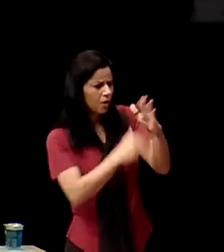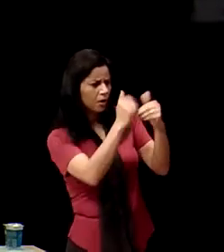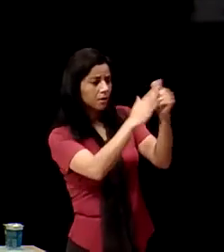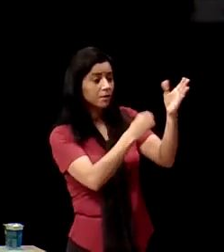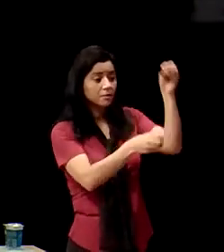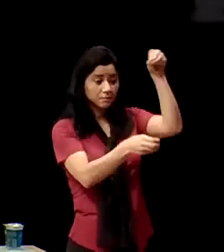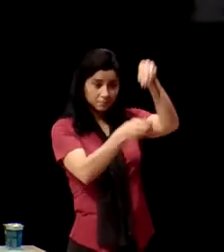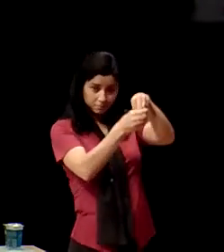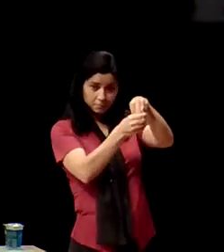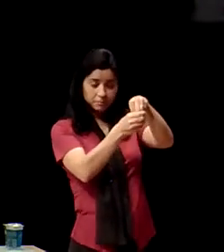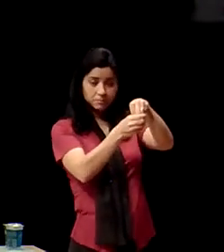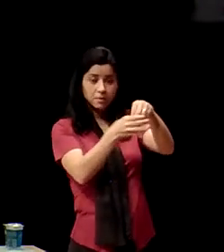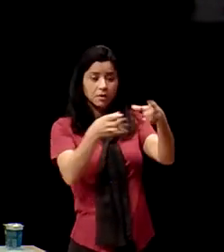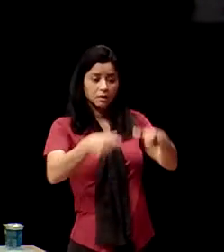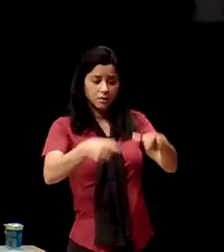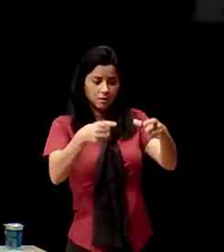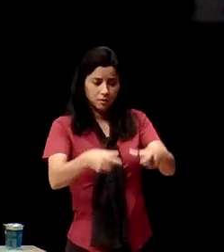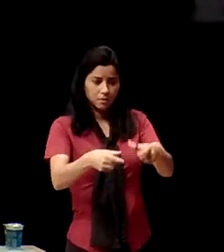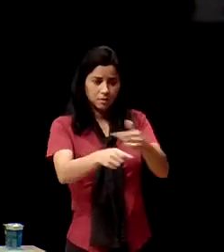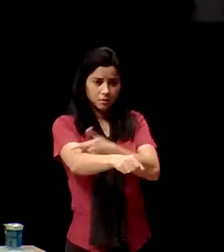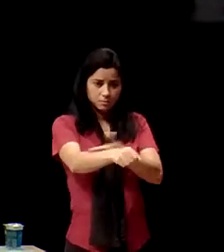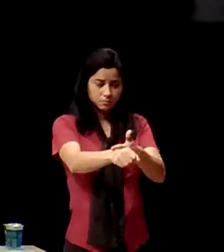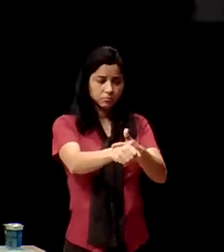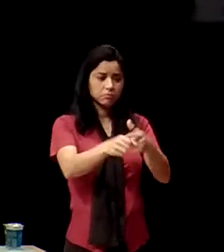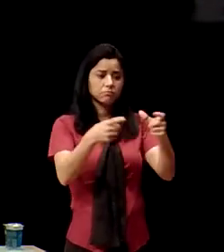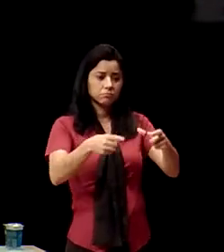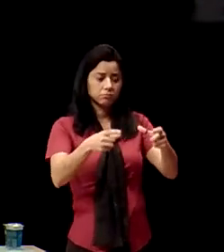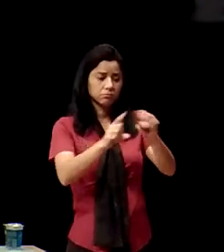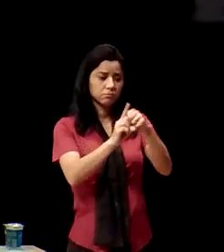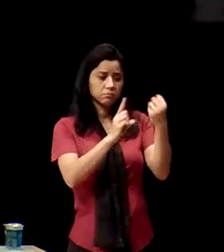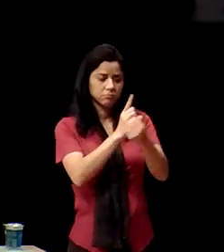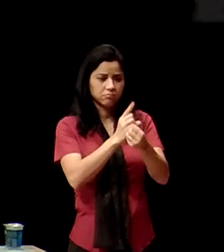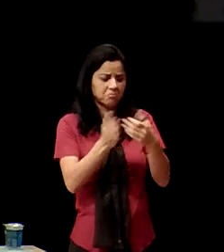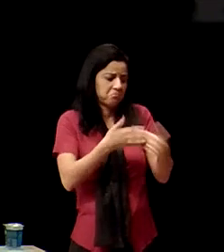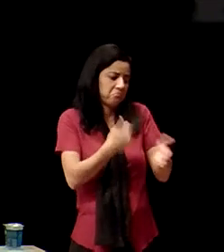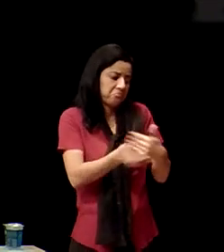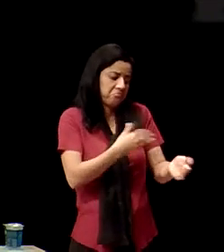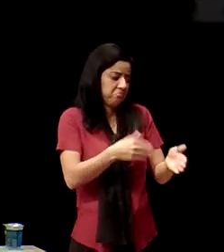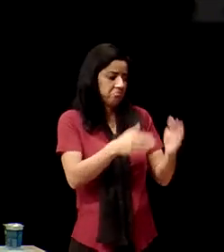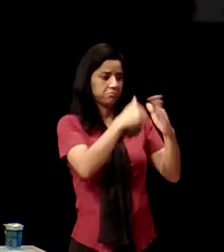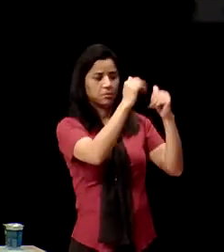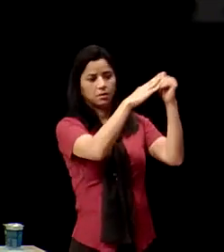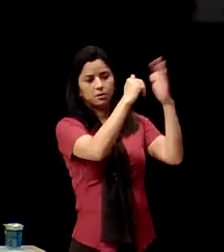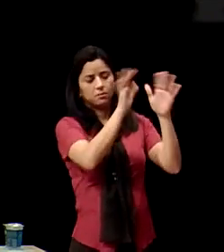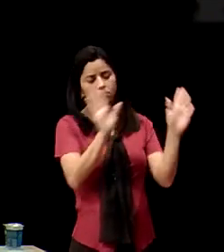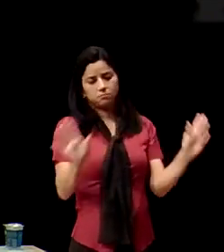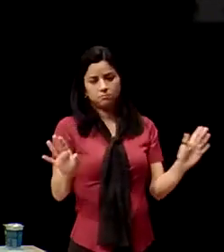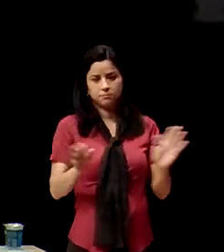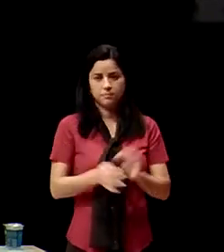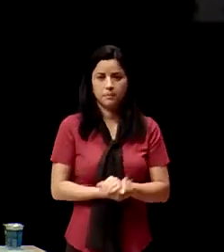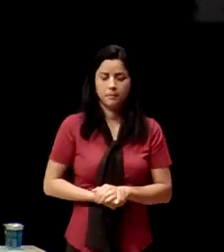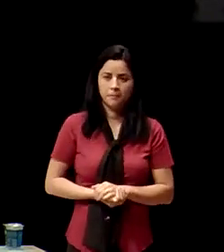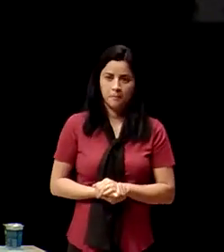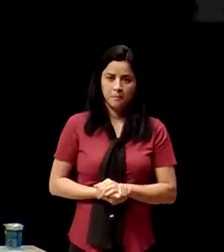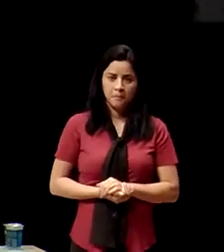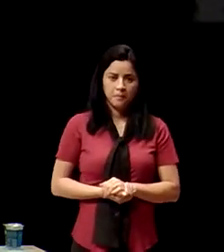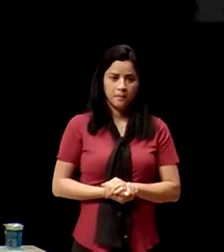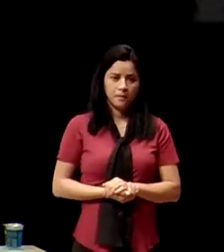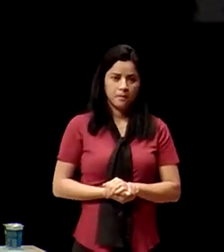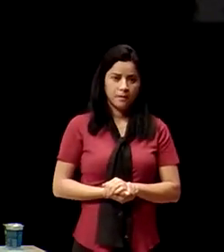campo educacional, dentro do campo social, independente da profissão. Sometimes it has